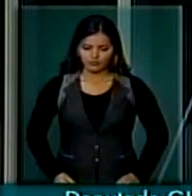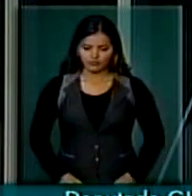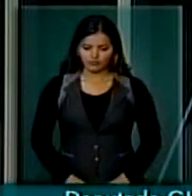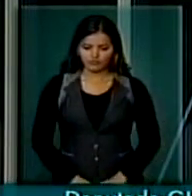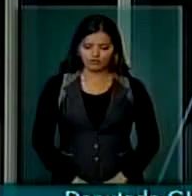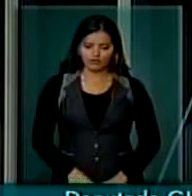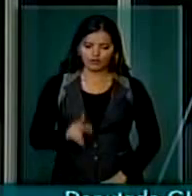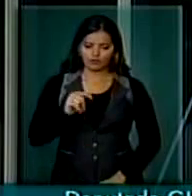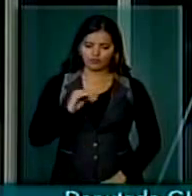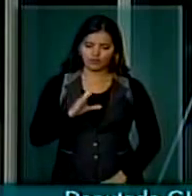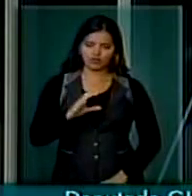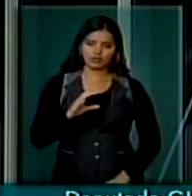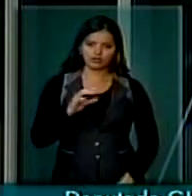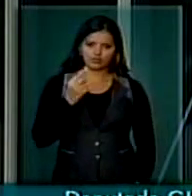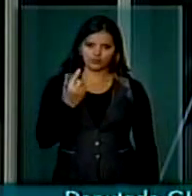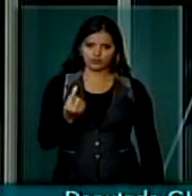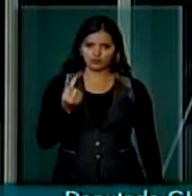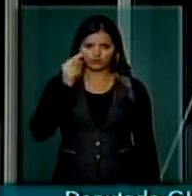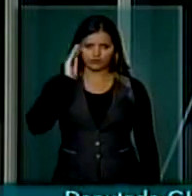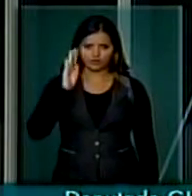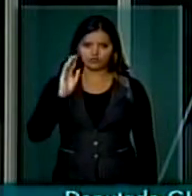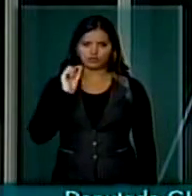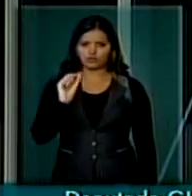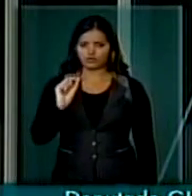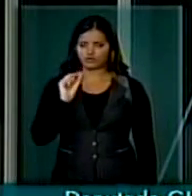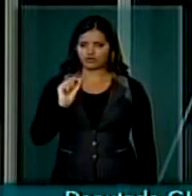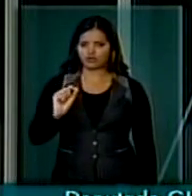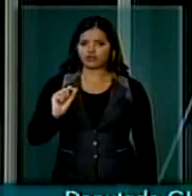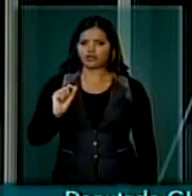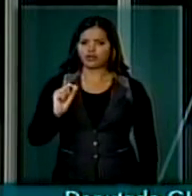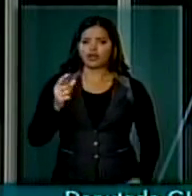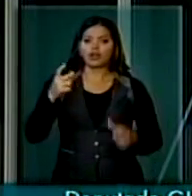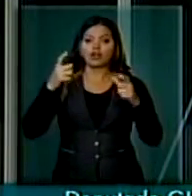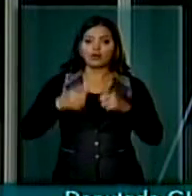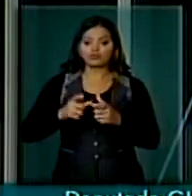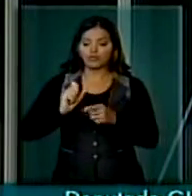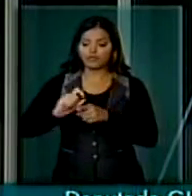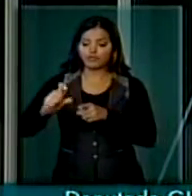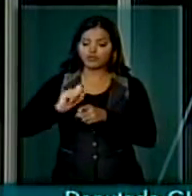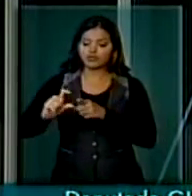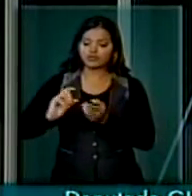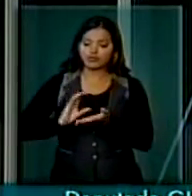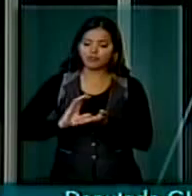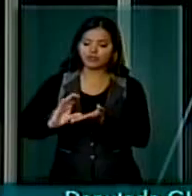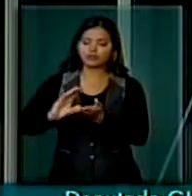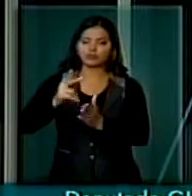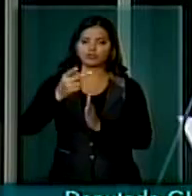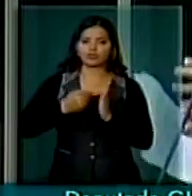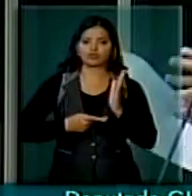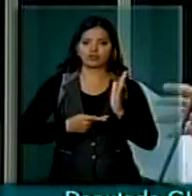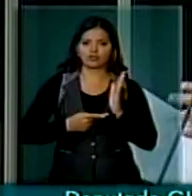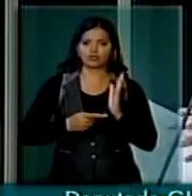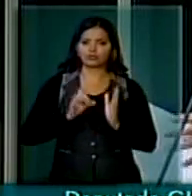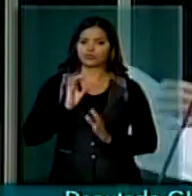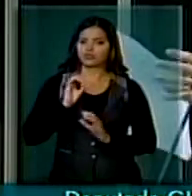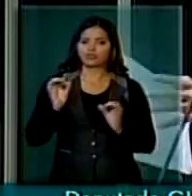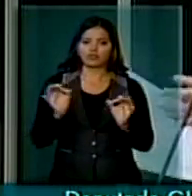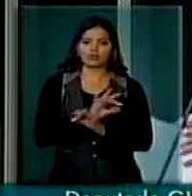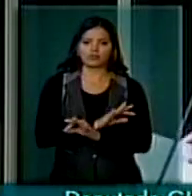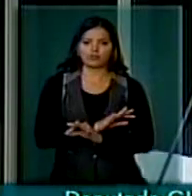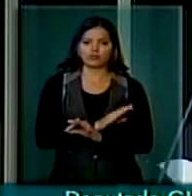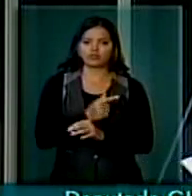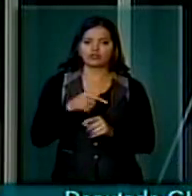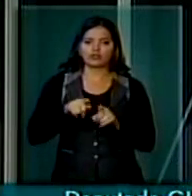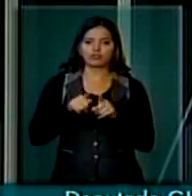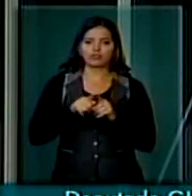com o PAC 1 e, principalmente, com relação à fonte de financiamentos desses projetos. Só para concluir e